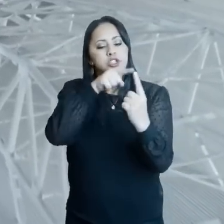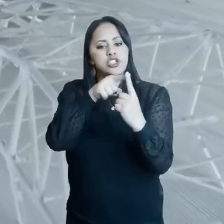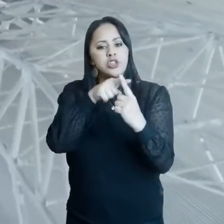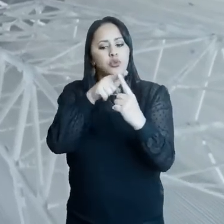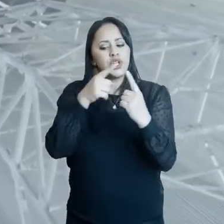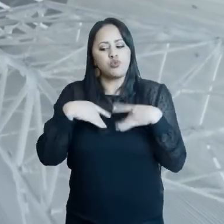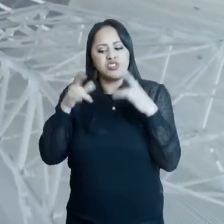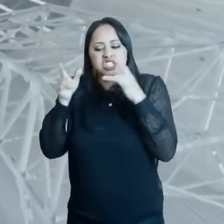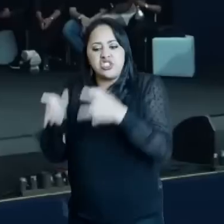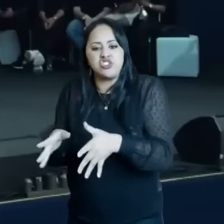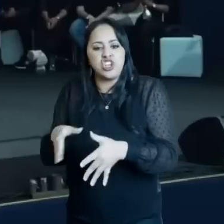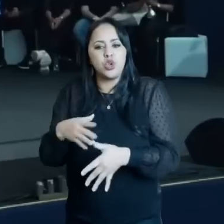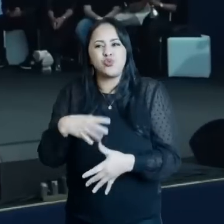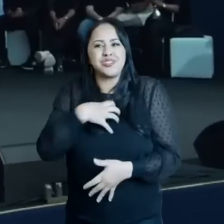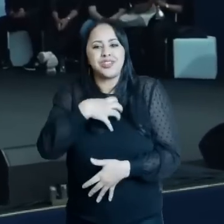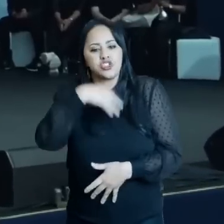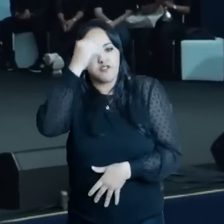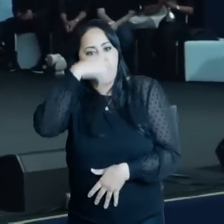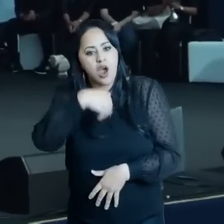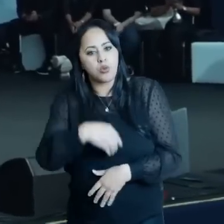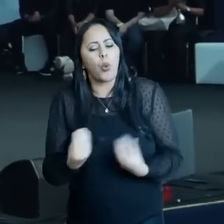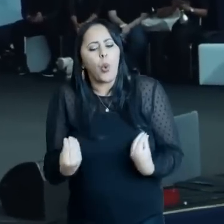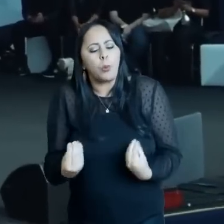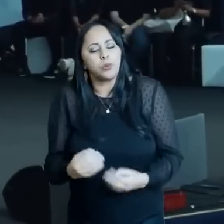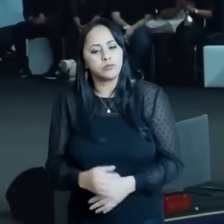sentir fraco?